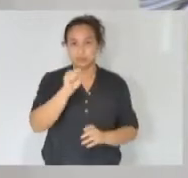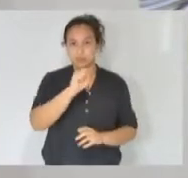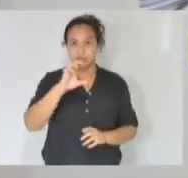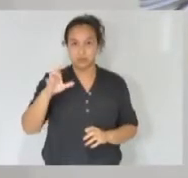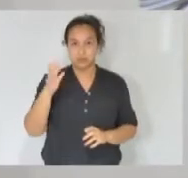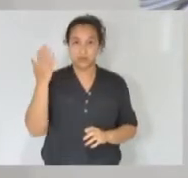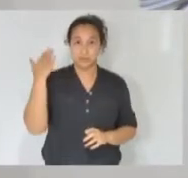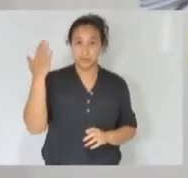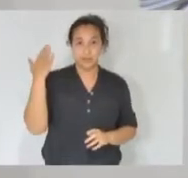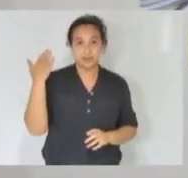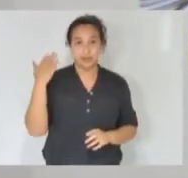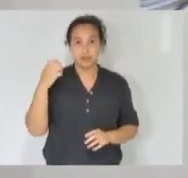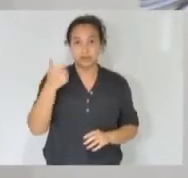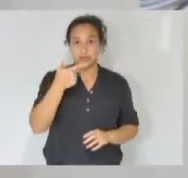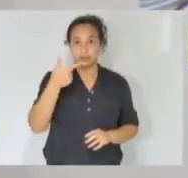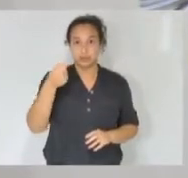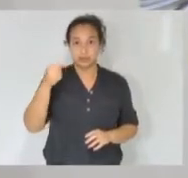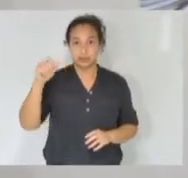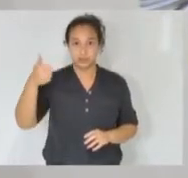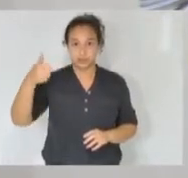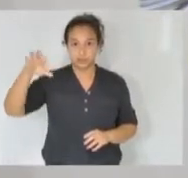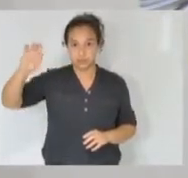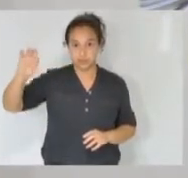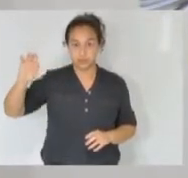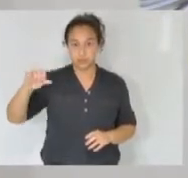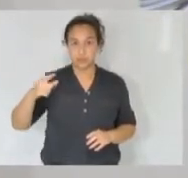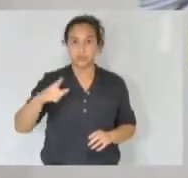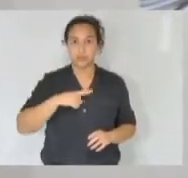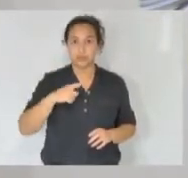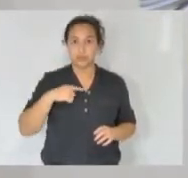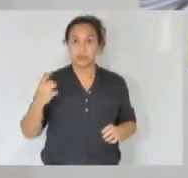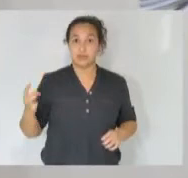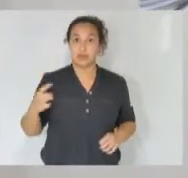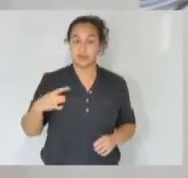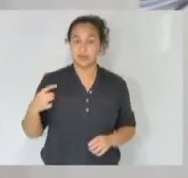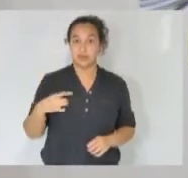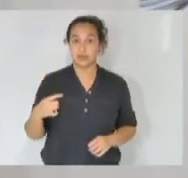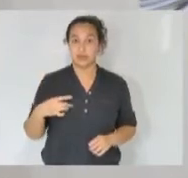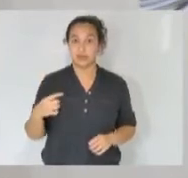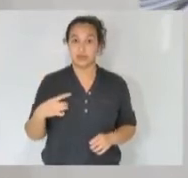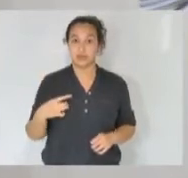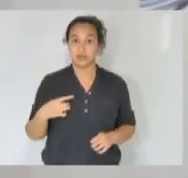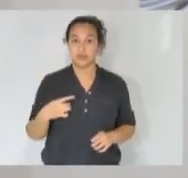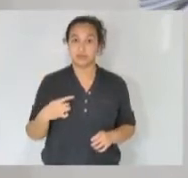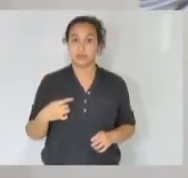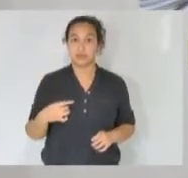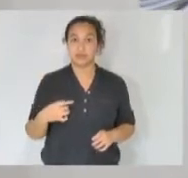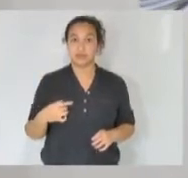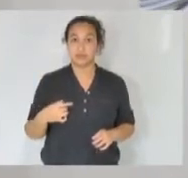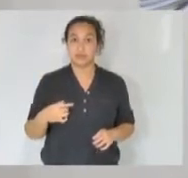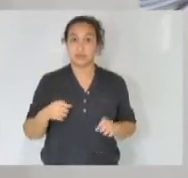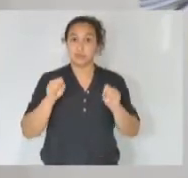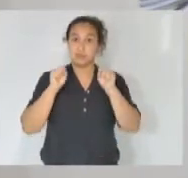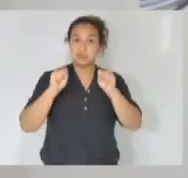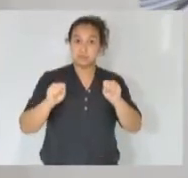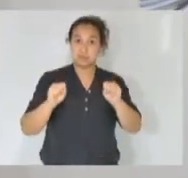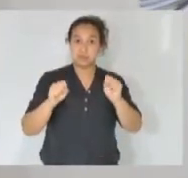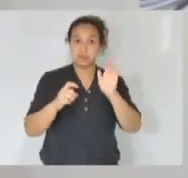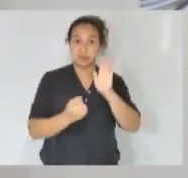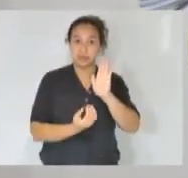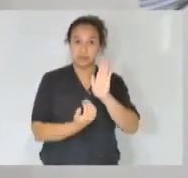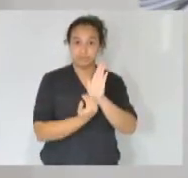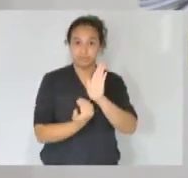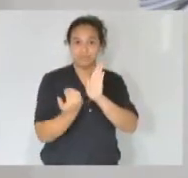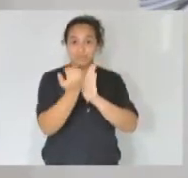ano, teve uma certa apreensão em relação à possibilidade do aumento da